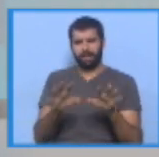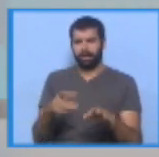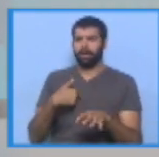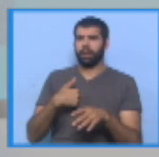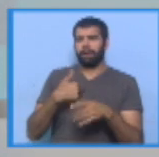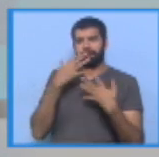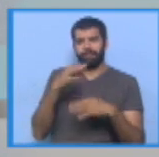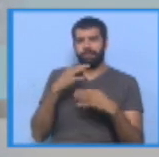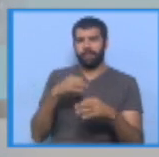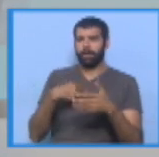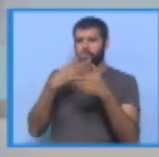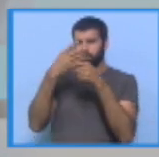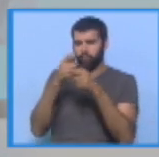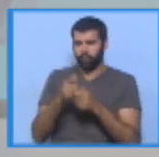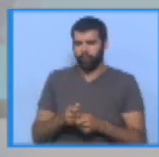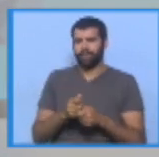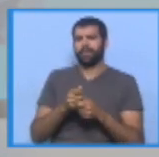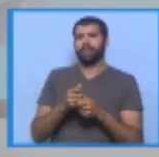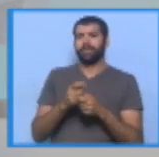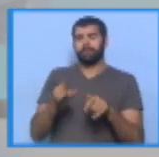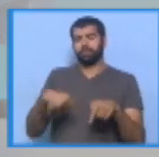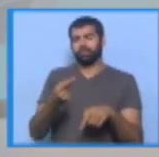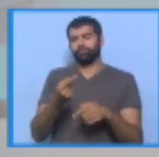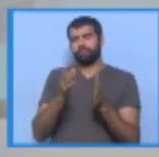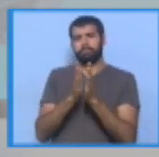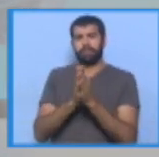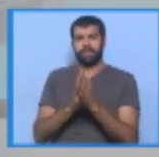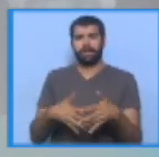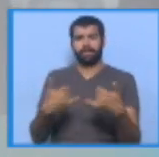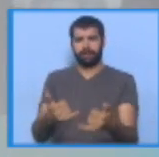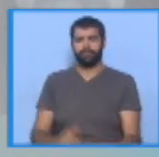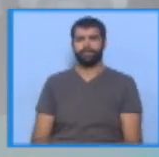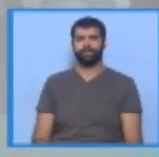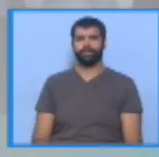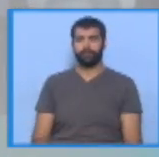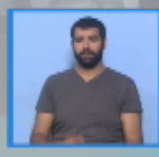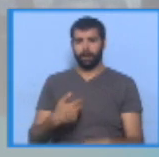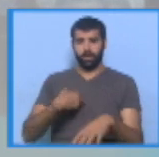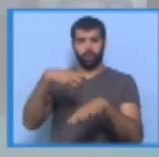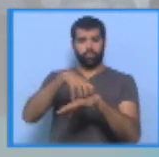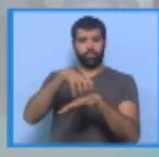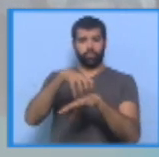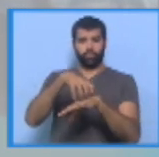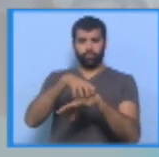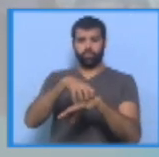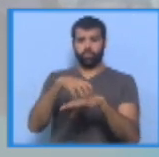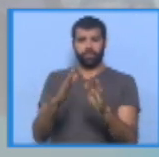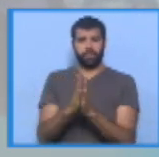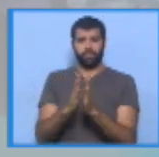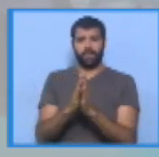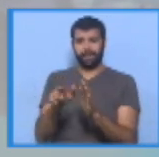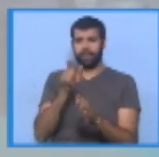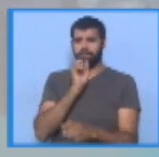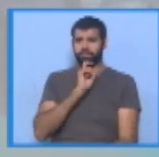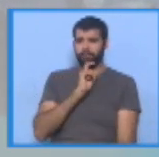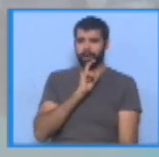o terço, e o momento eucarístico logo a seguir. E é um santuário, é esta